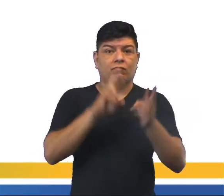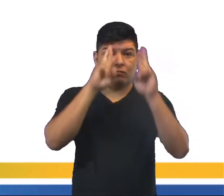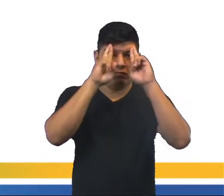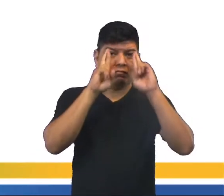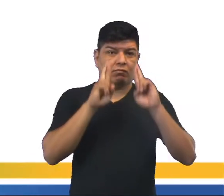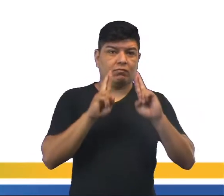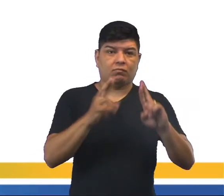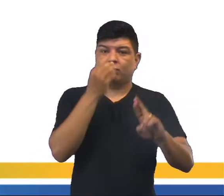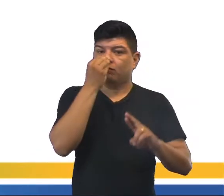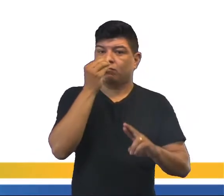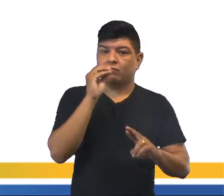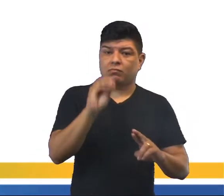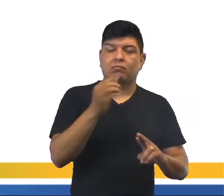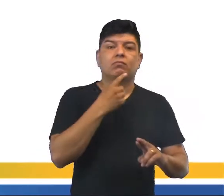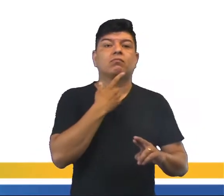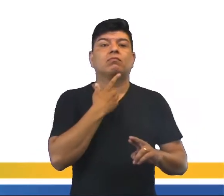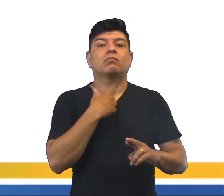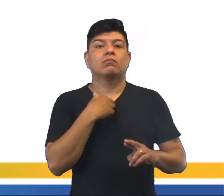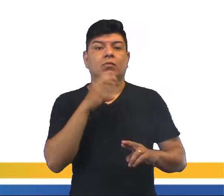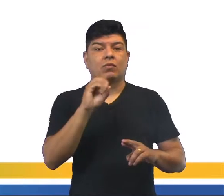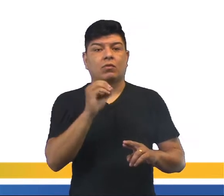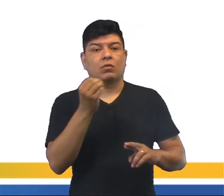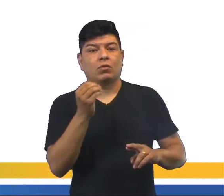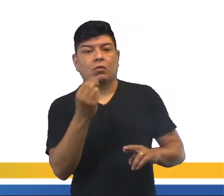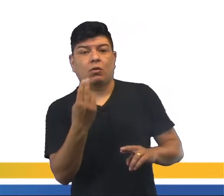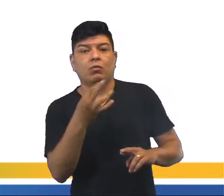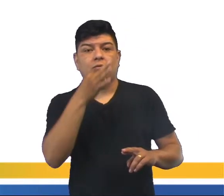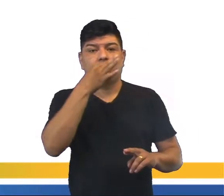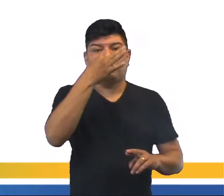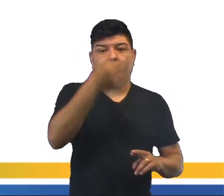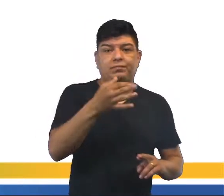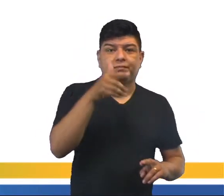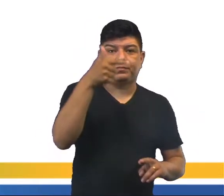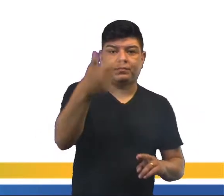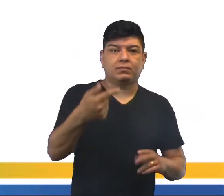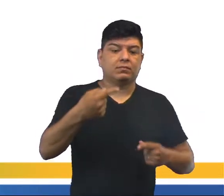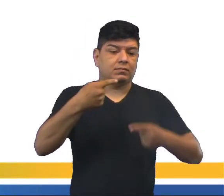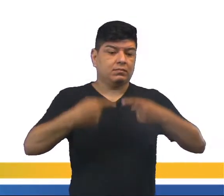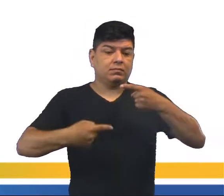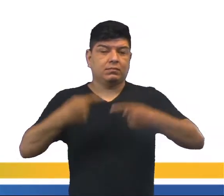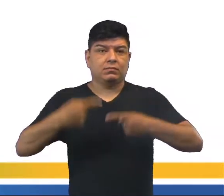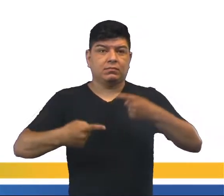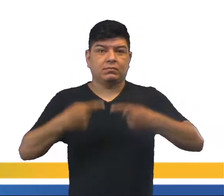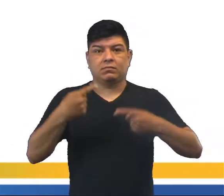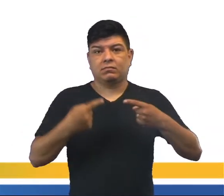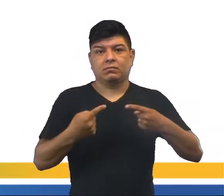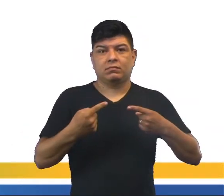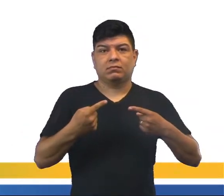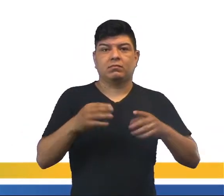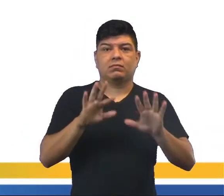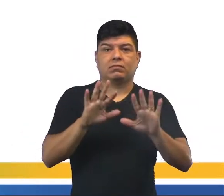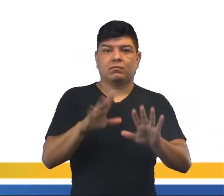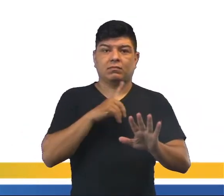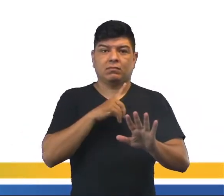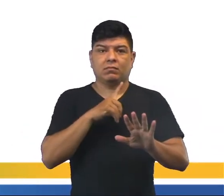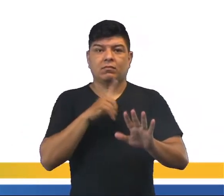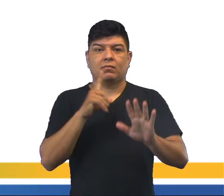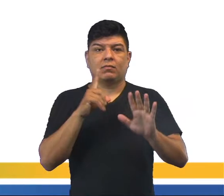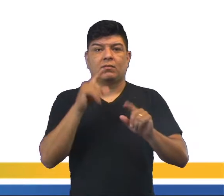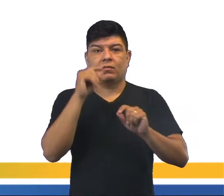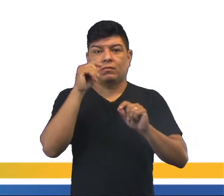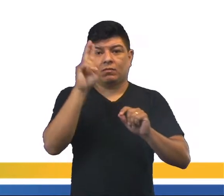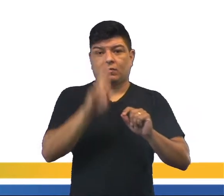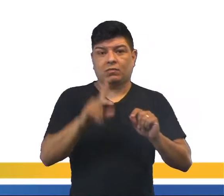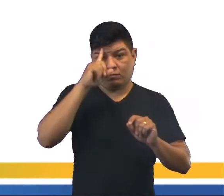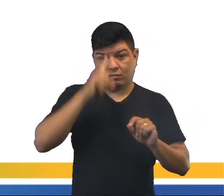desrespeito ou desprezo pelas vontades ou opinião dos outros. Política, tipo de regime político, em que o poder é